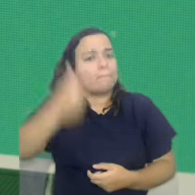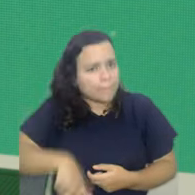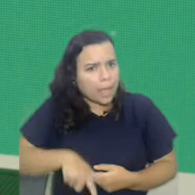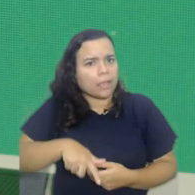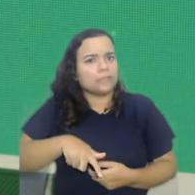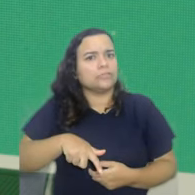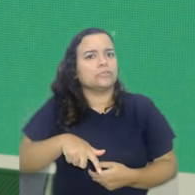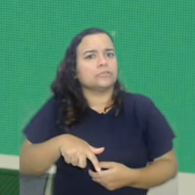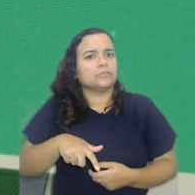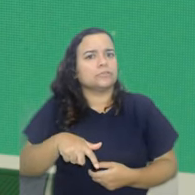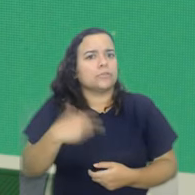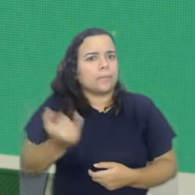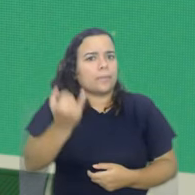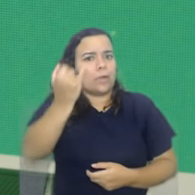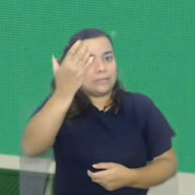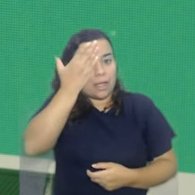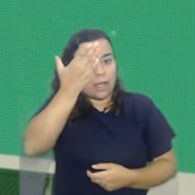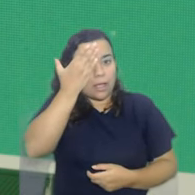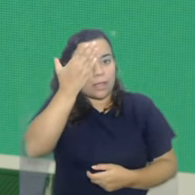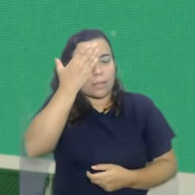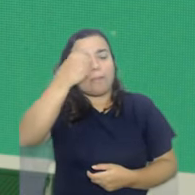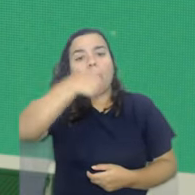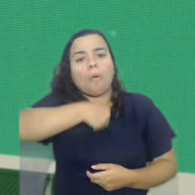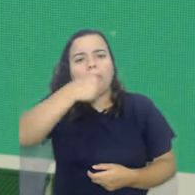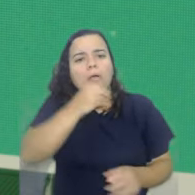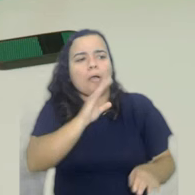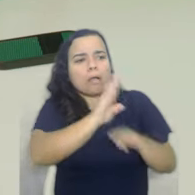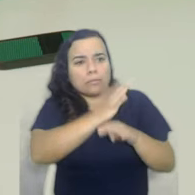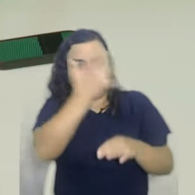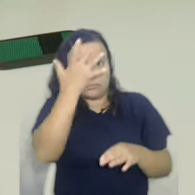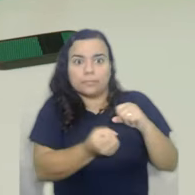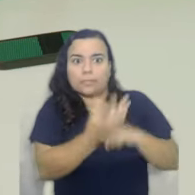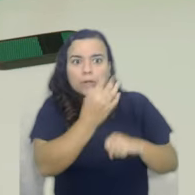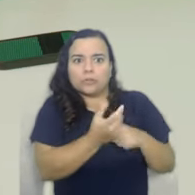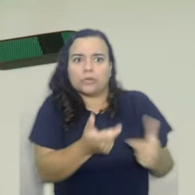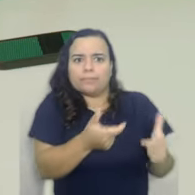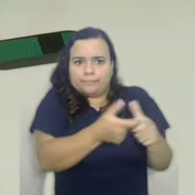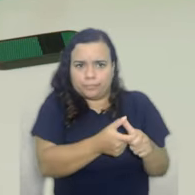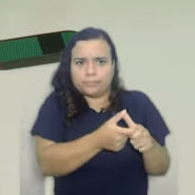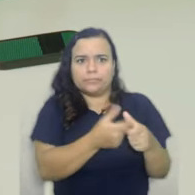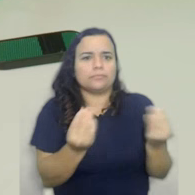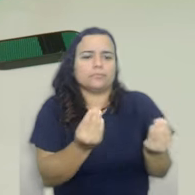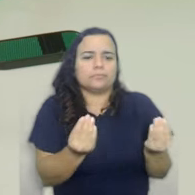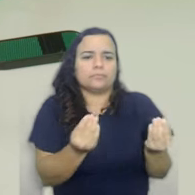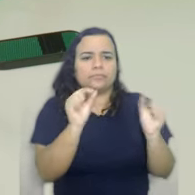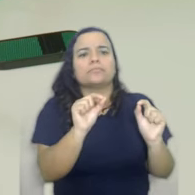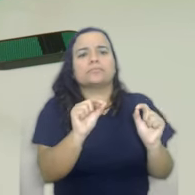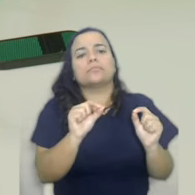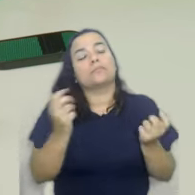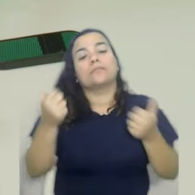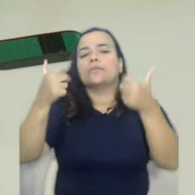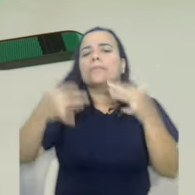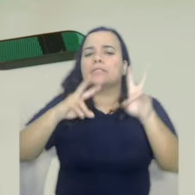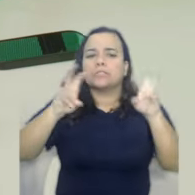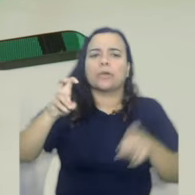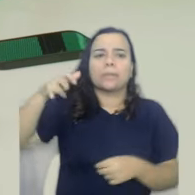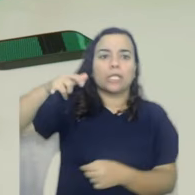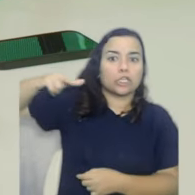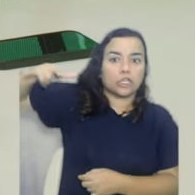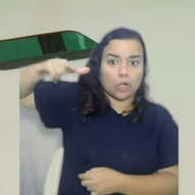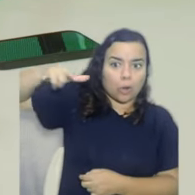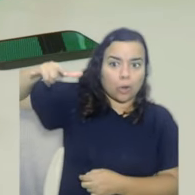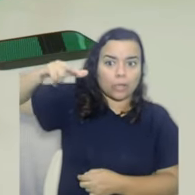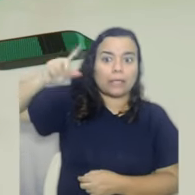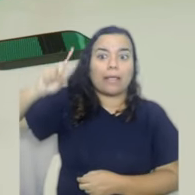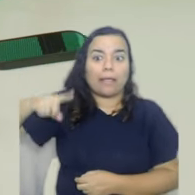entende importante aí e oportunidade pro pro pequeno produtor tá legal eu acho que quando a gente fala de Drone a gente tá falando de um setor